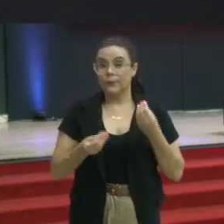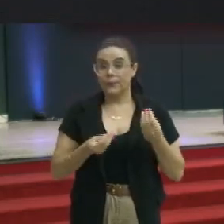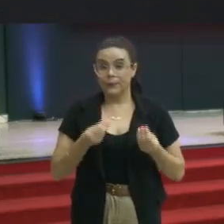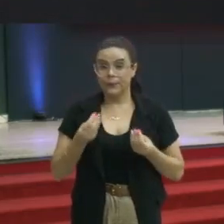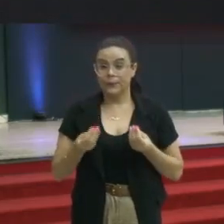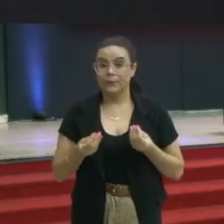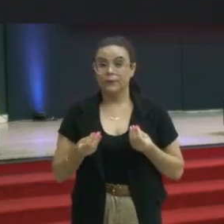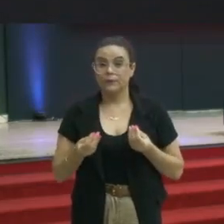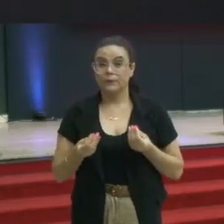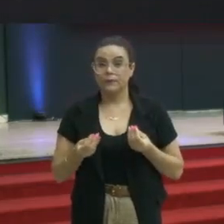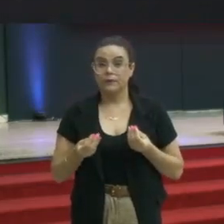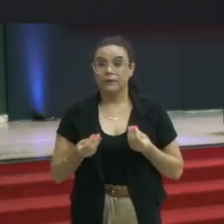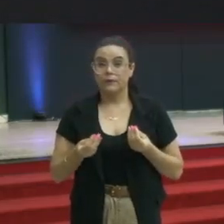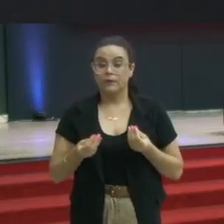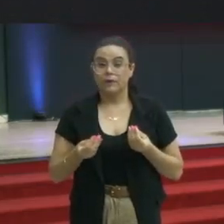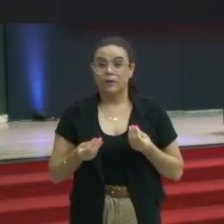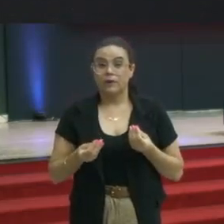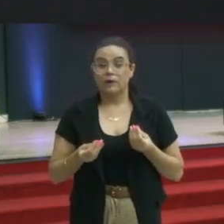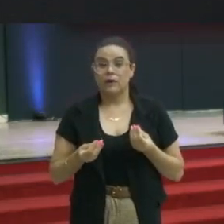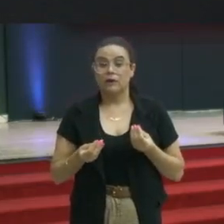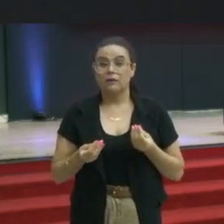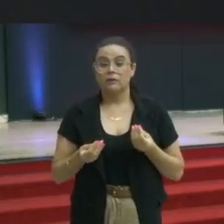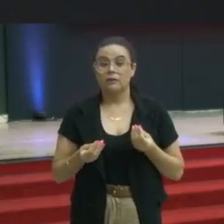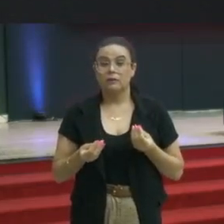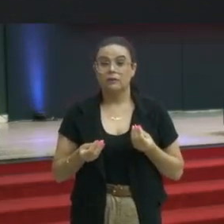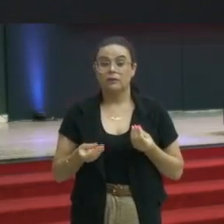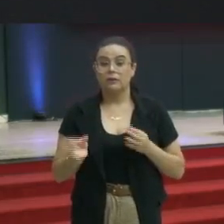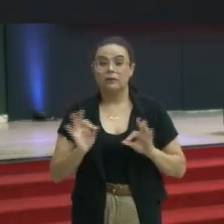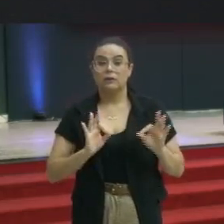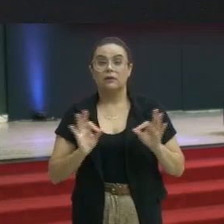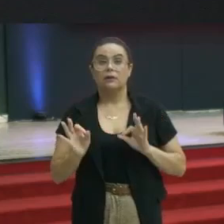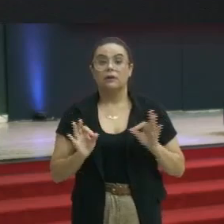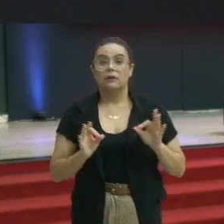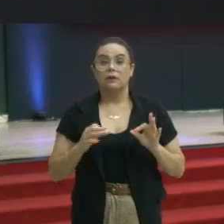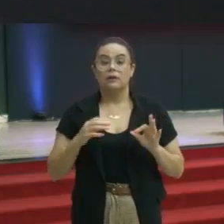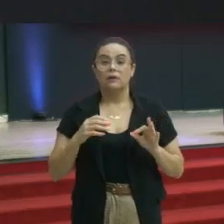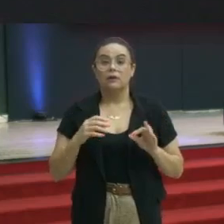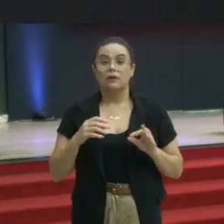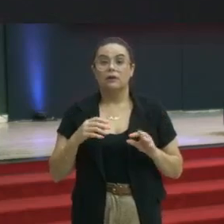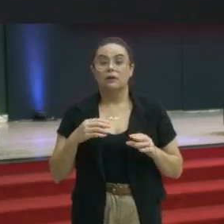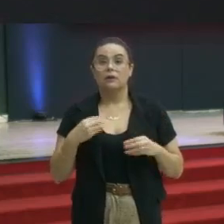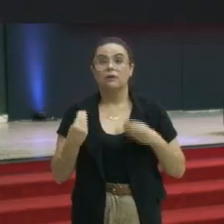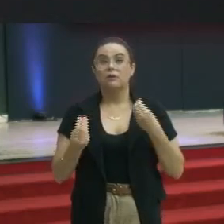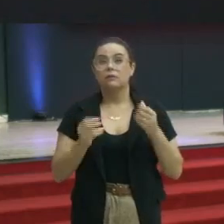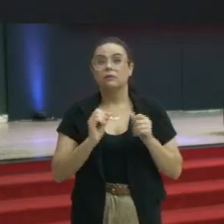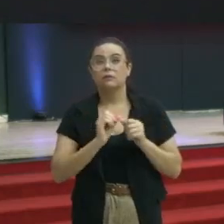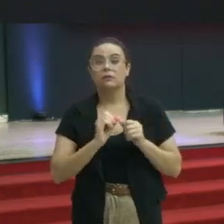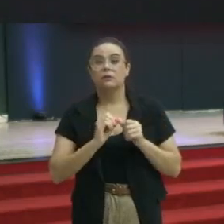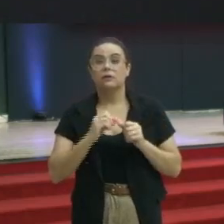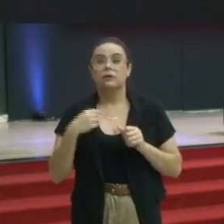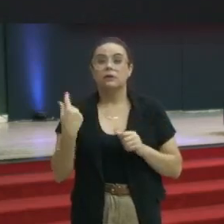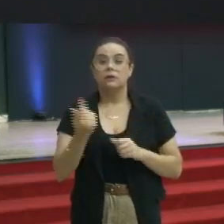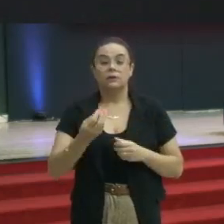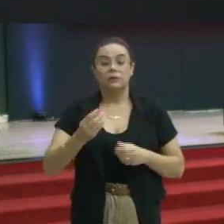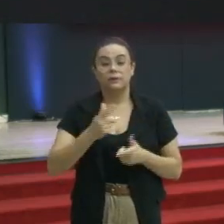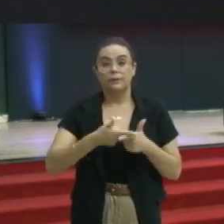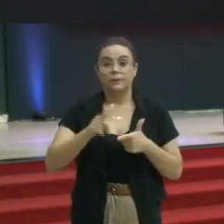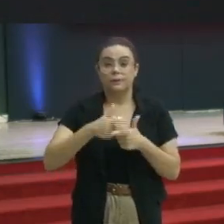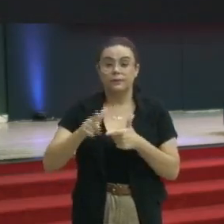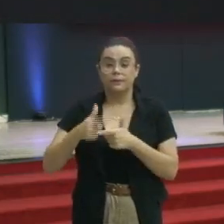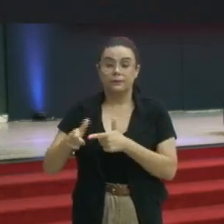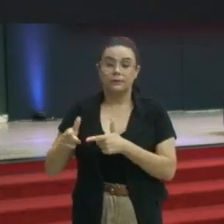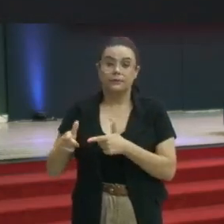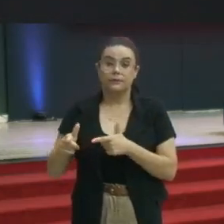nossos problemas. O poder da ressurreição nos ensina a